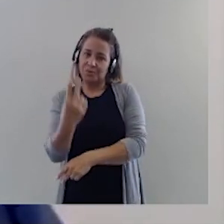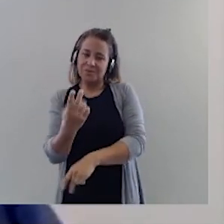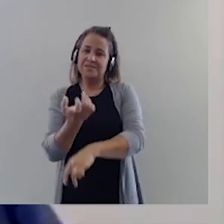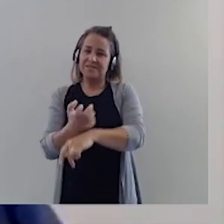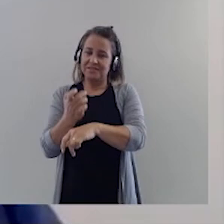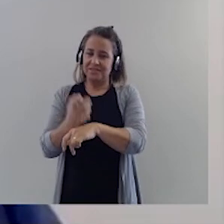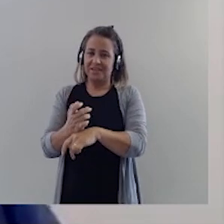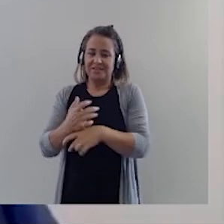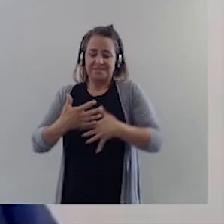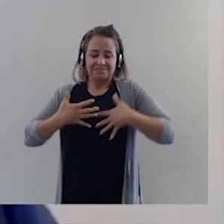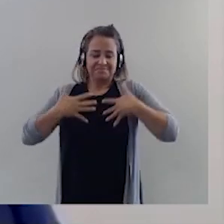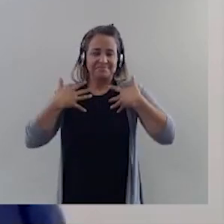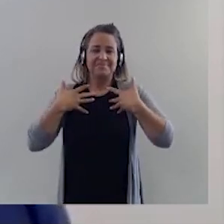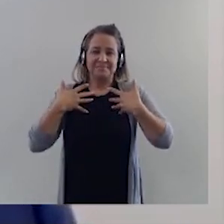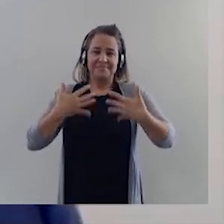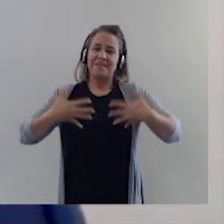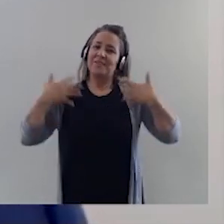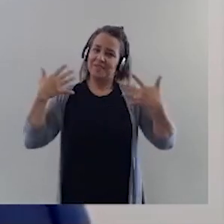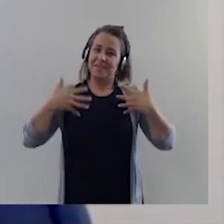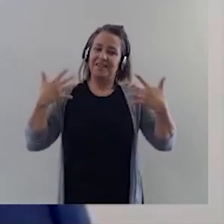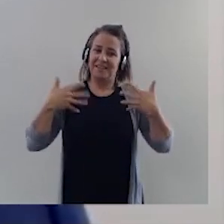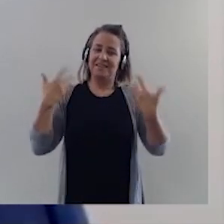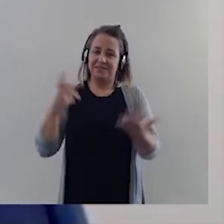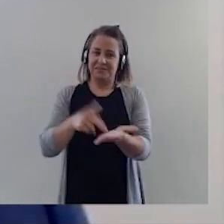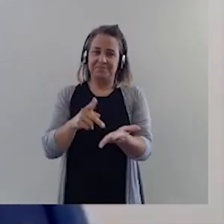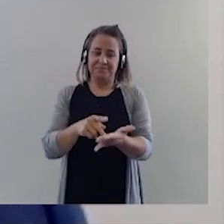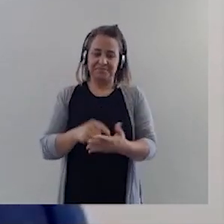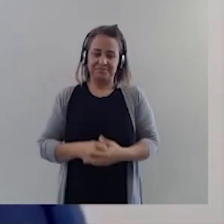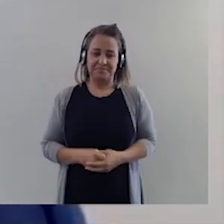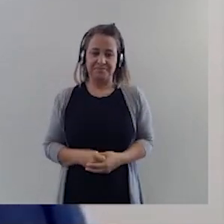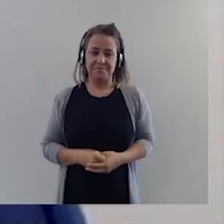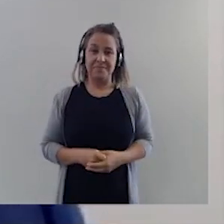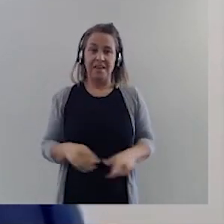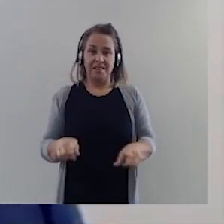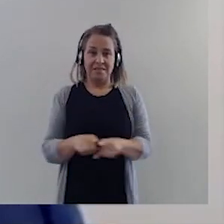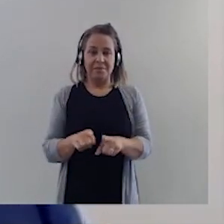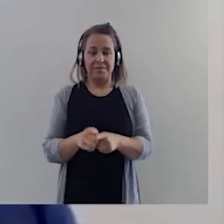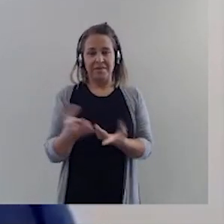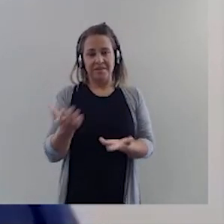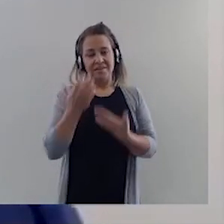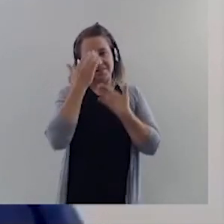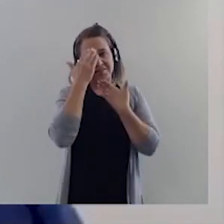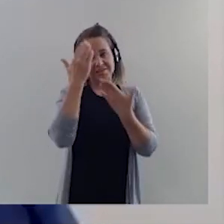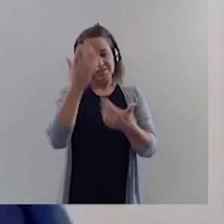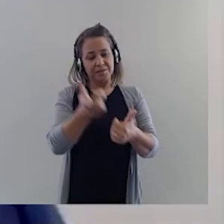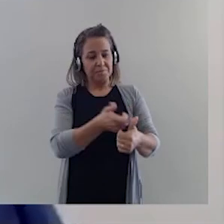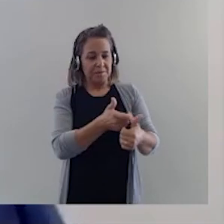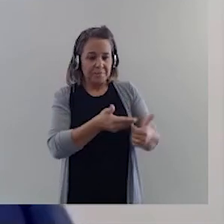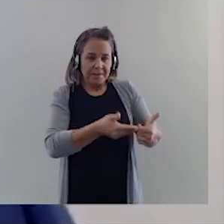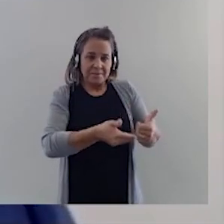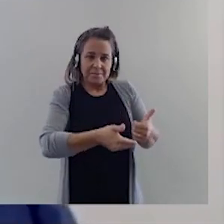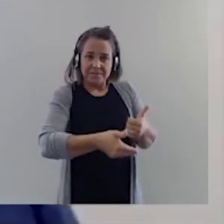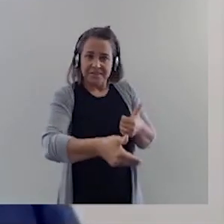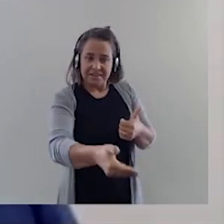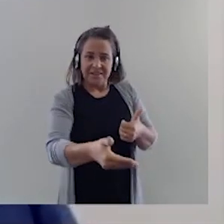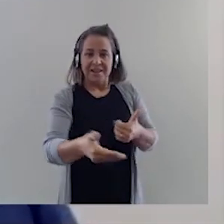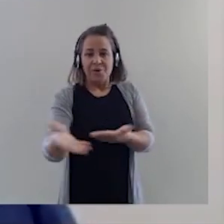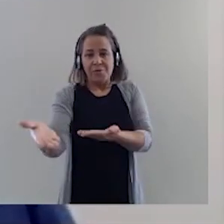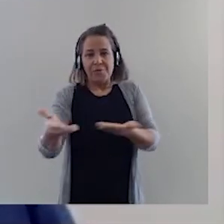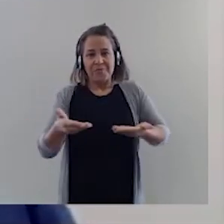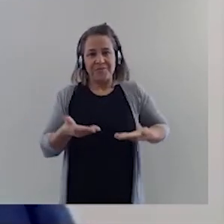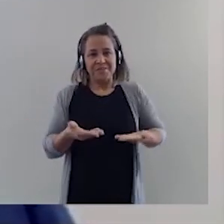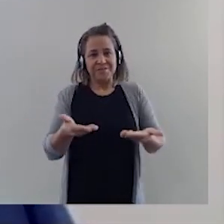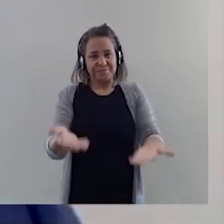me deixa muito contente. Quero também agradecer, nesse primeiro momento, o convite que me